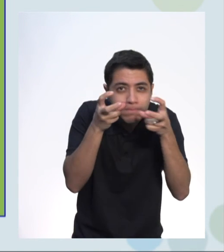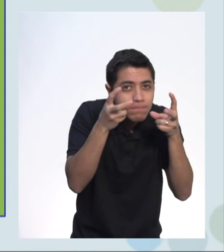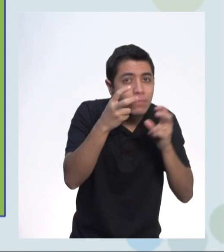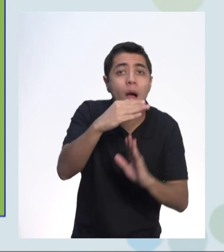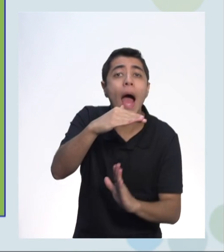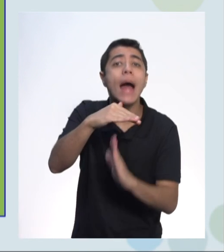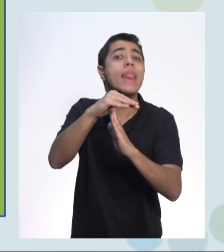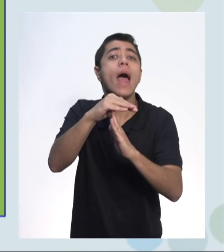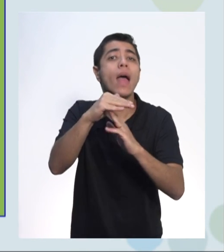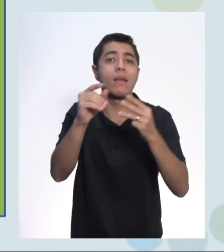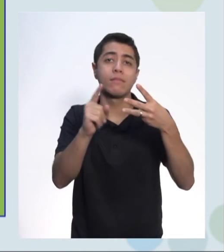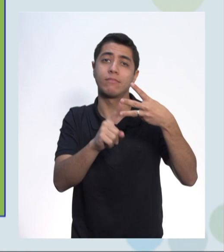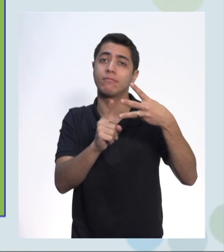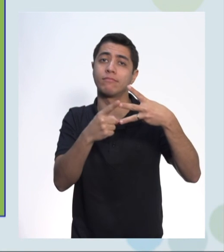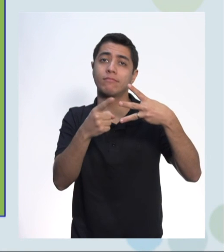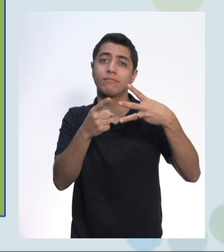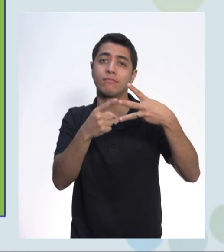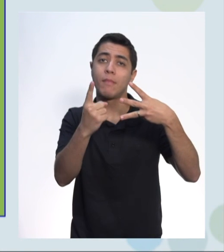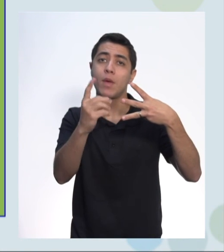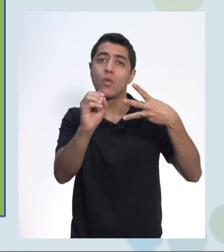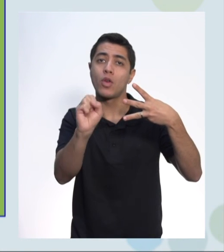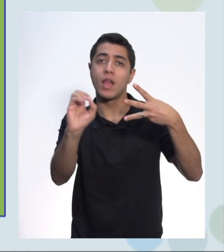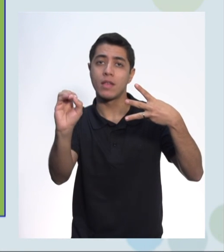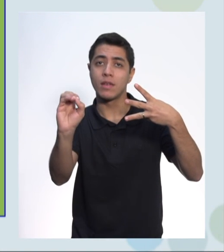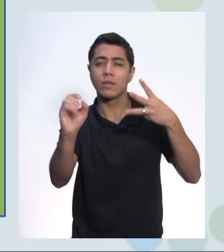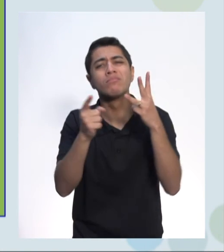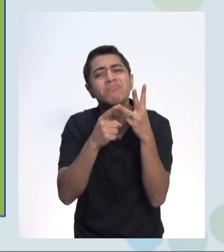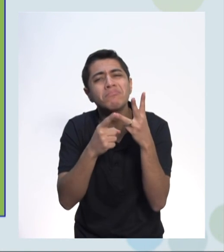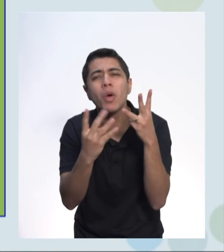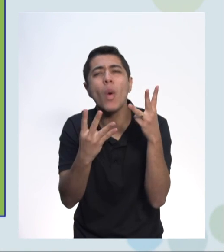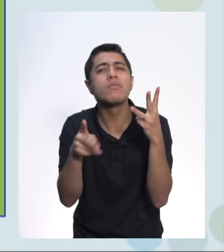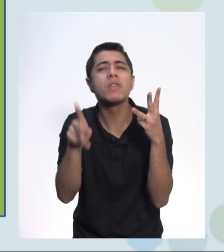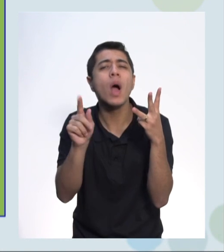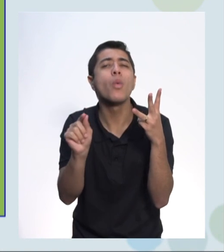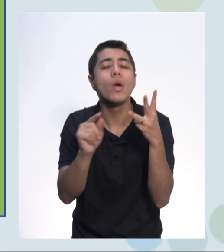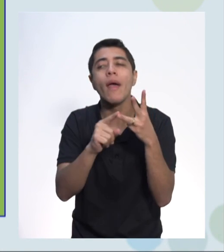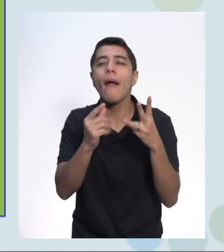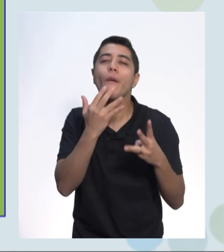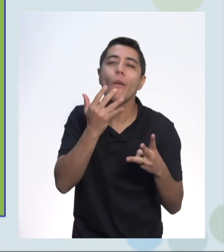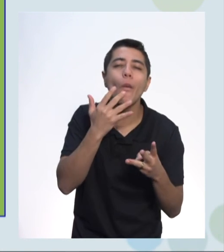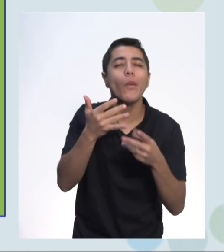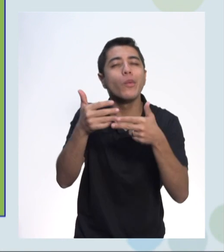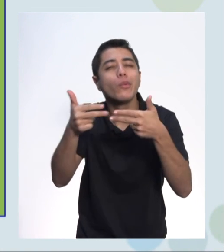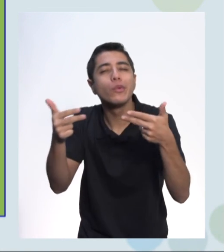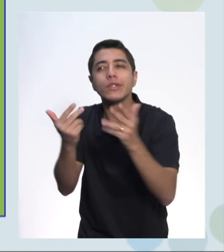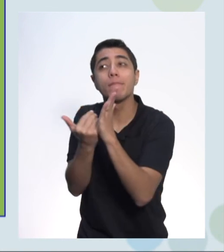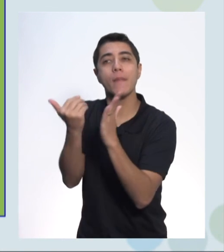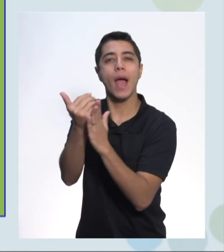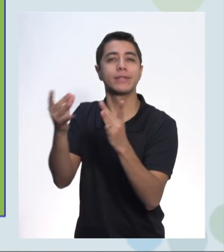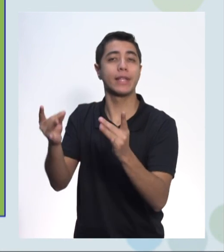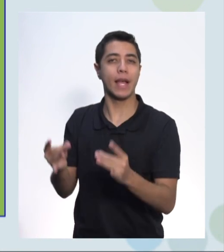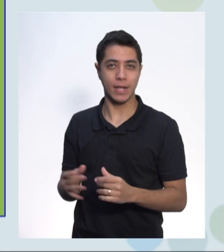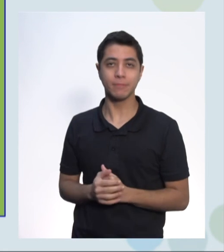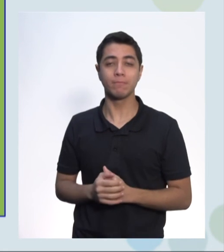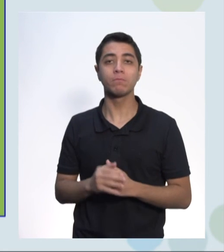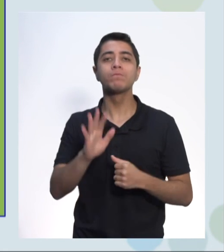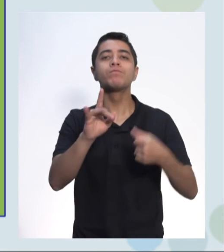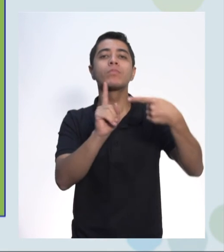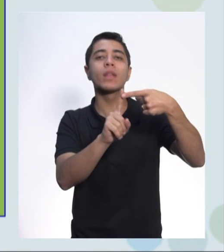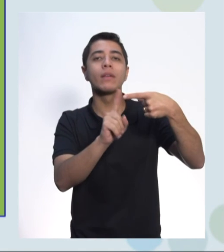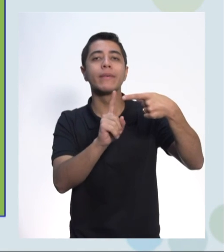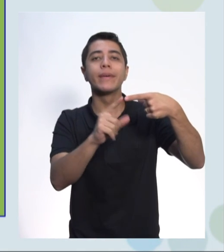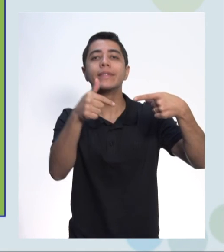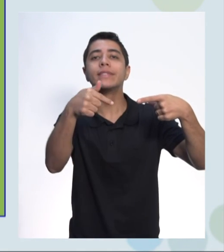mais aprofundadas. E interessante também pensar, se eu pego uma imagem que é gravada em 720p e estico ela